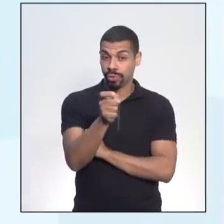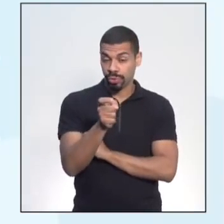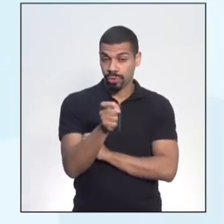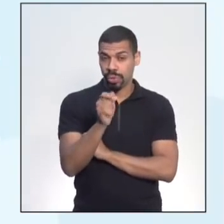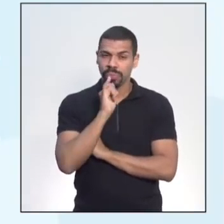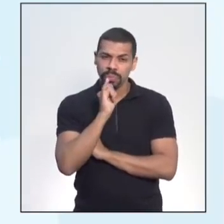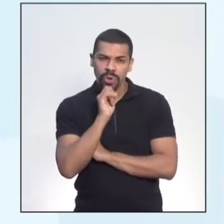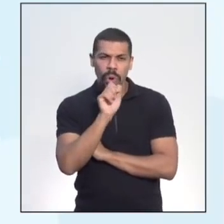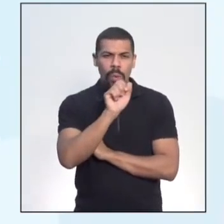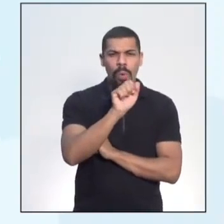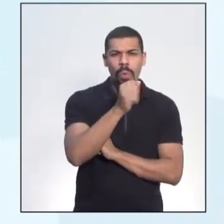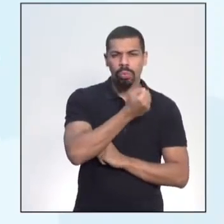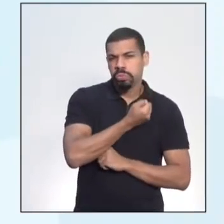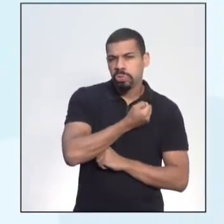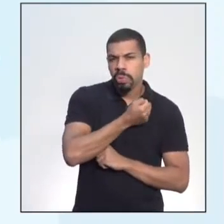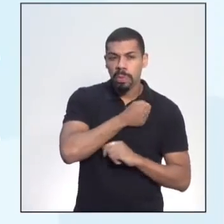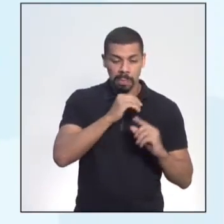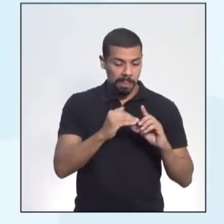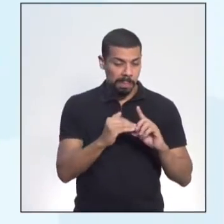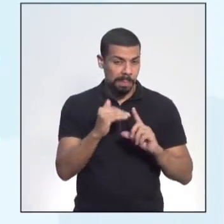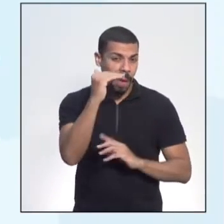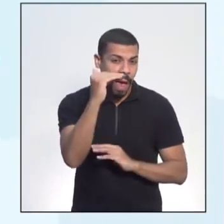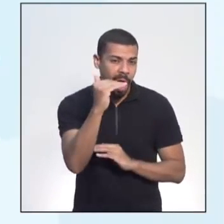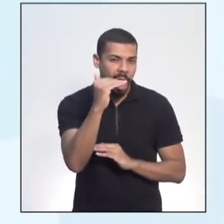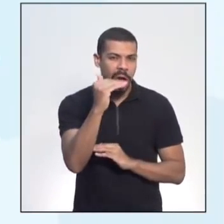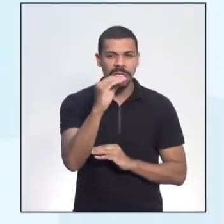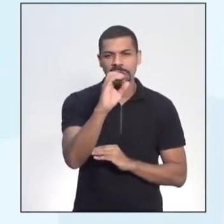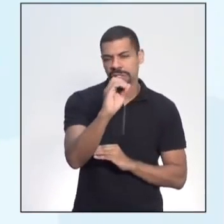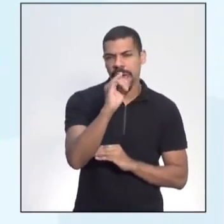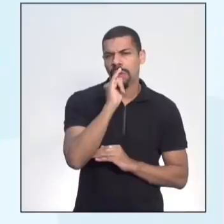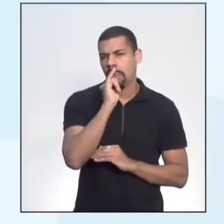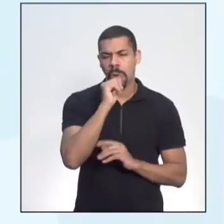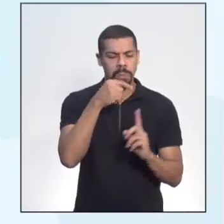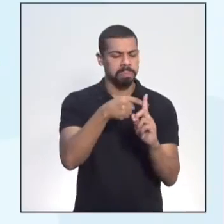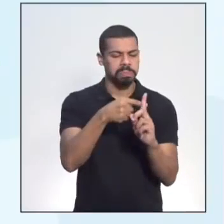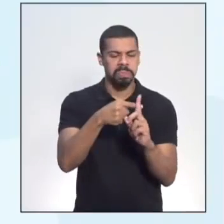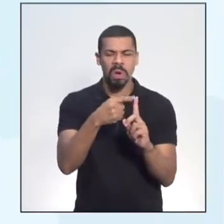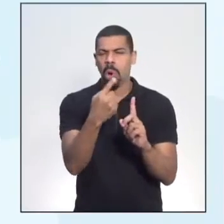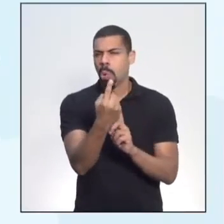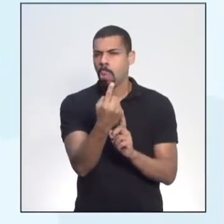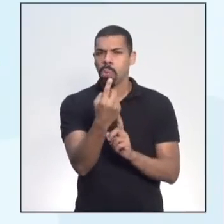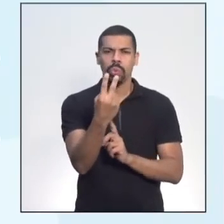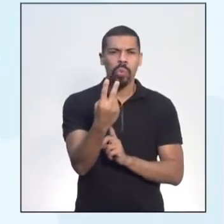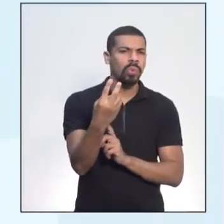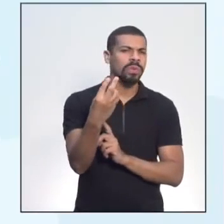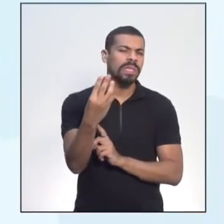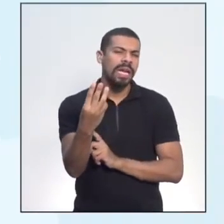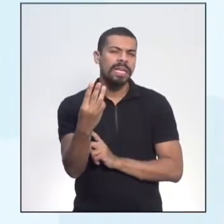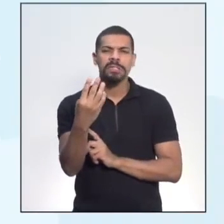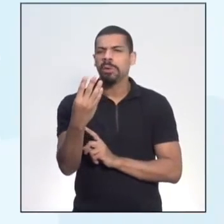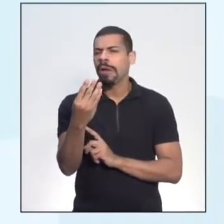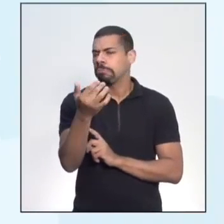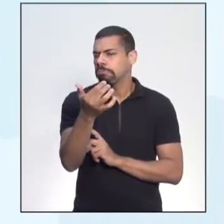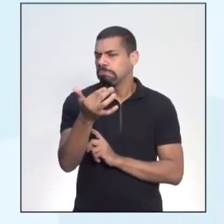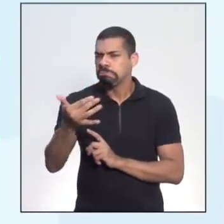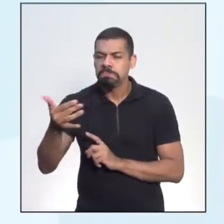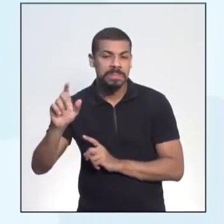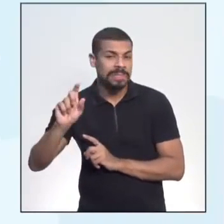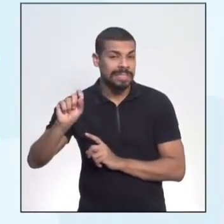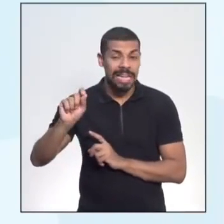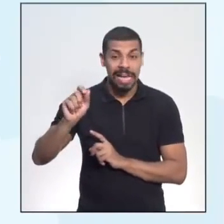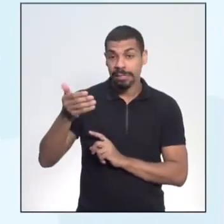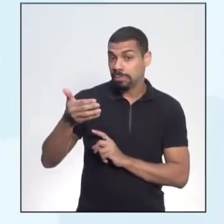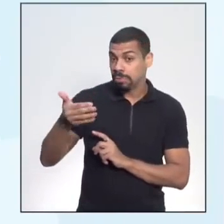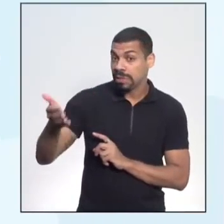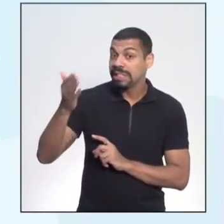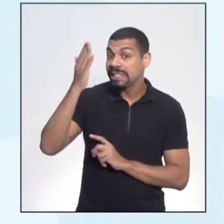ele for um número maior que 0, ou seja, um número positivo, 1, 2, 3, 4, 10, a